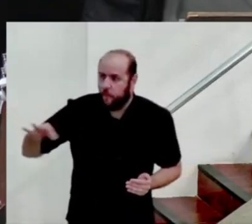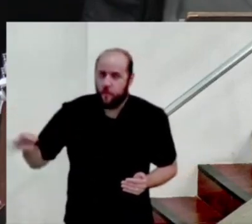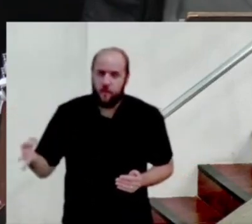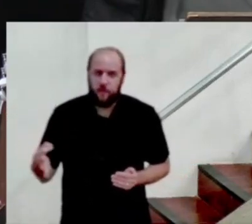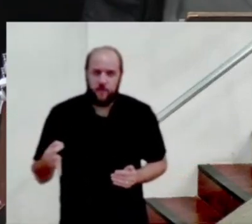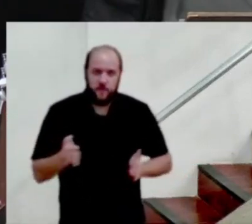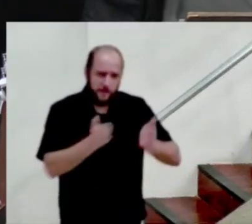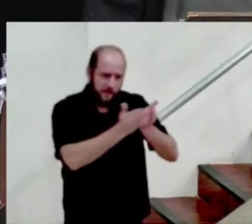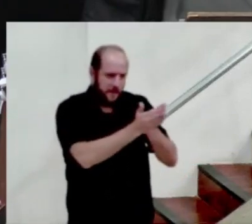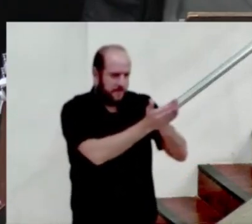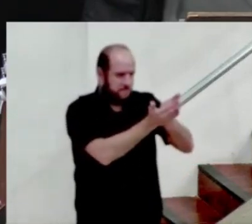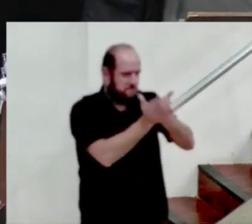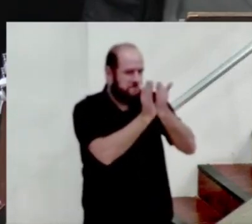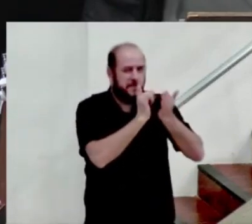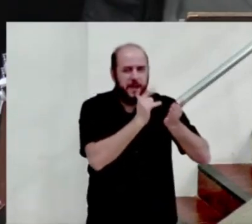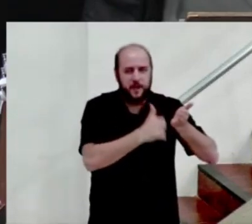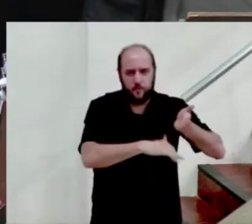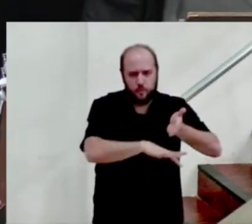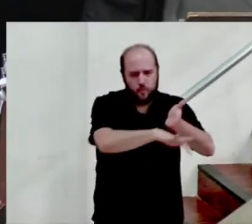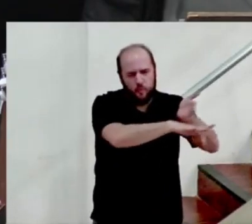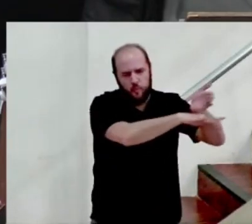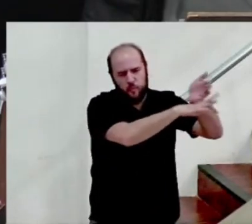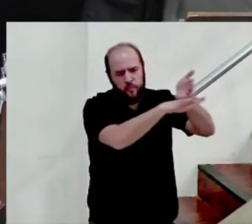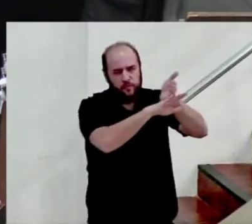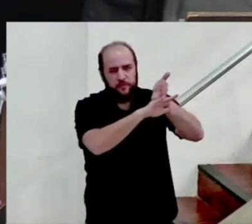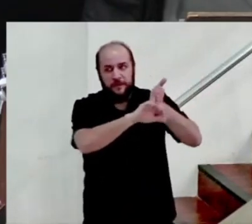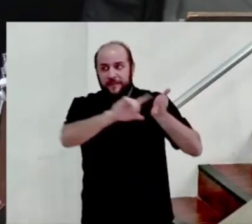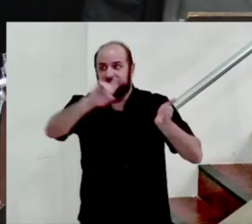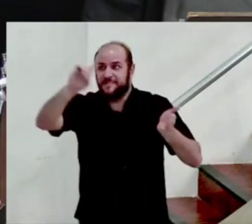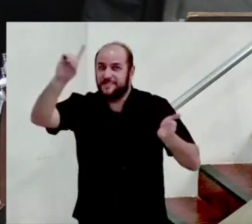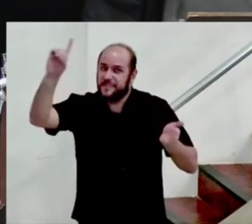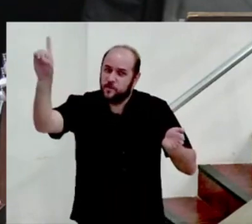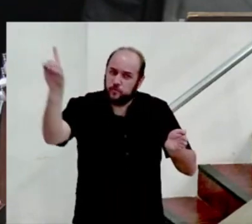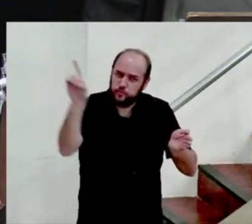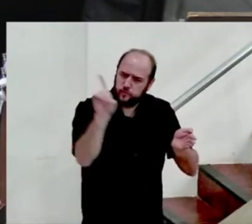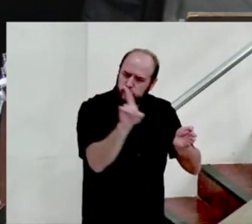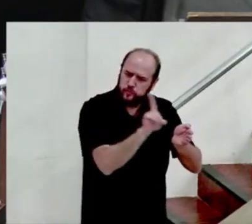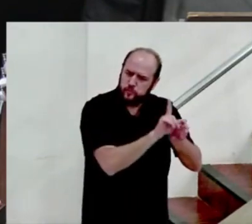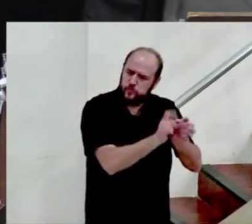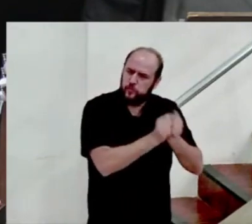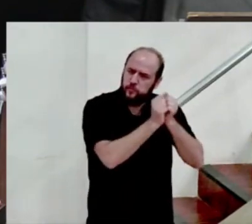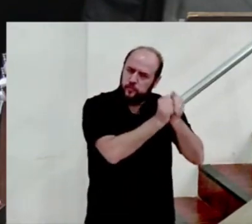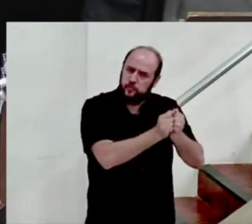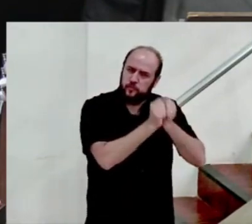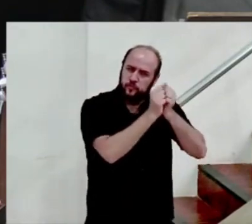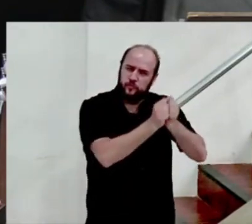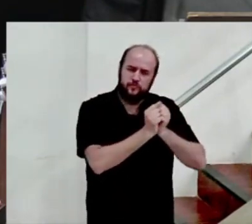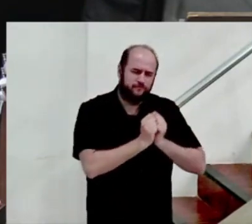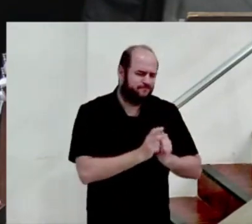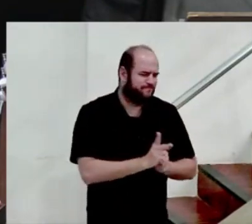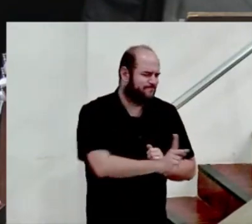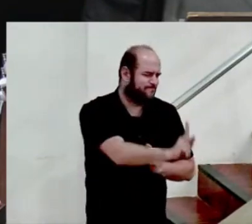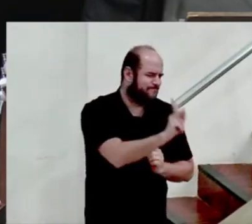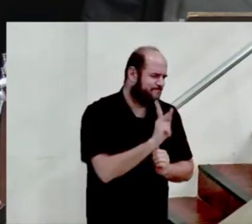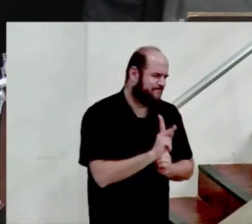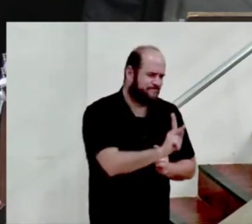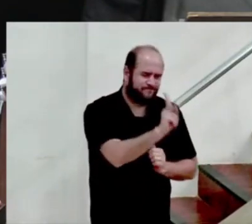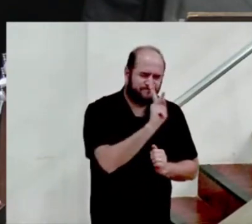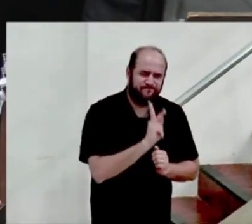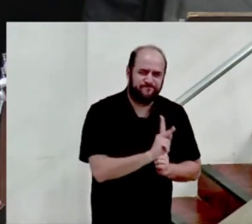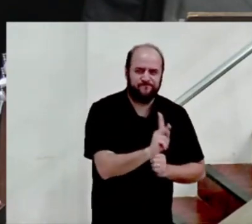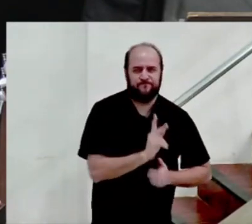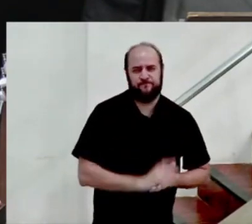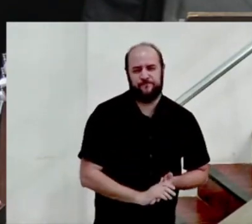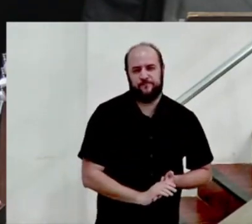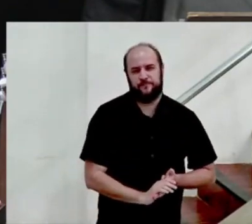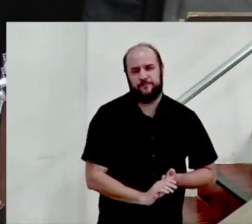Deus estava com Noé durante todo o período em que Noé esteve ali. Caso contrário, esta arca